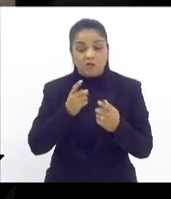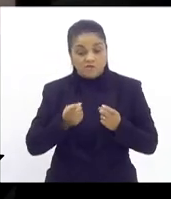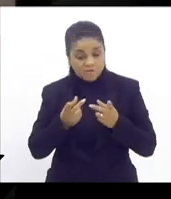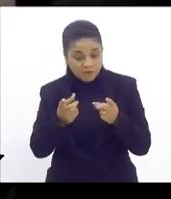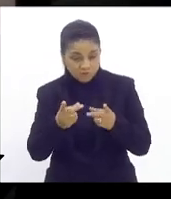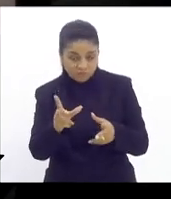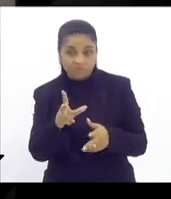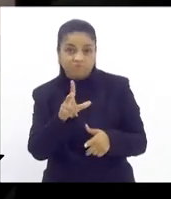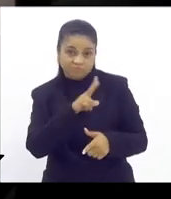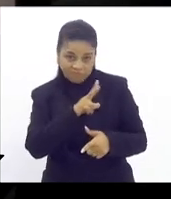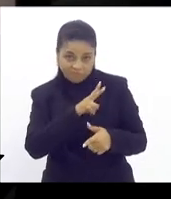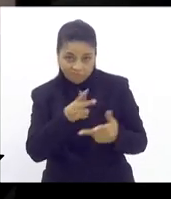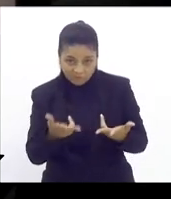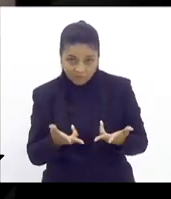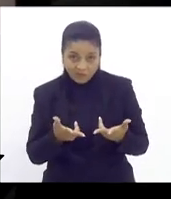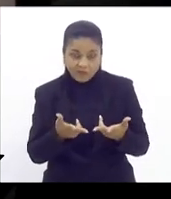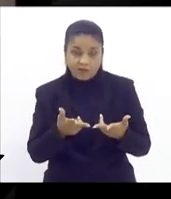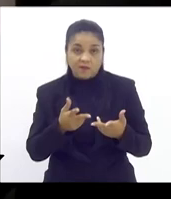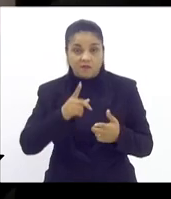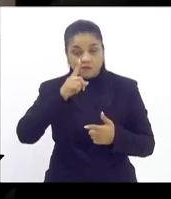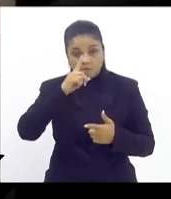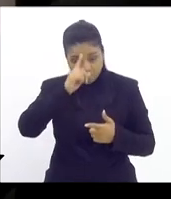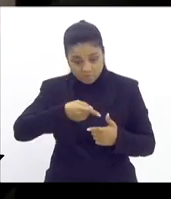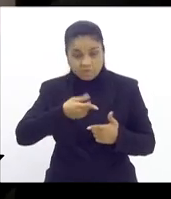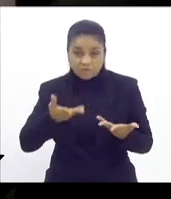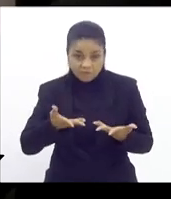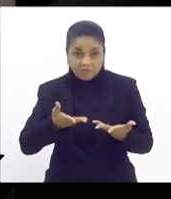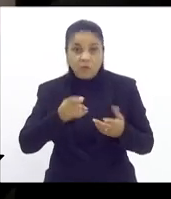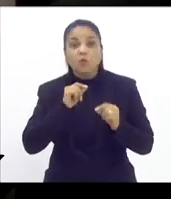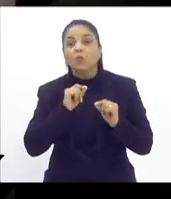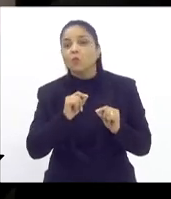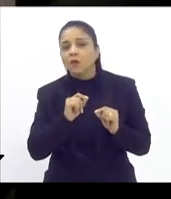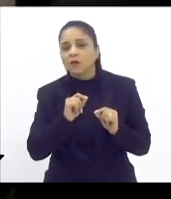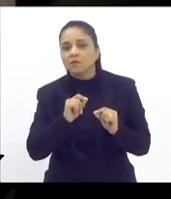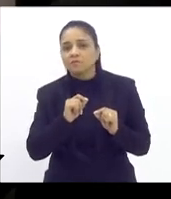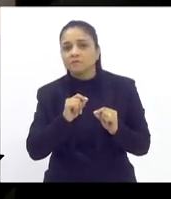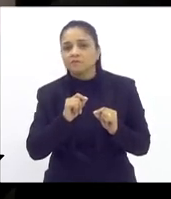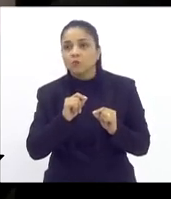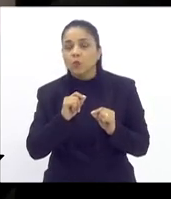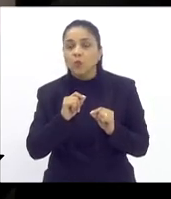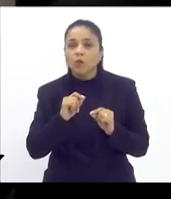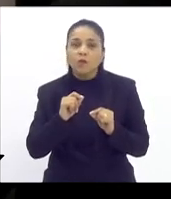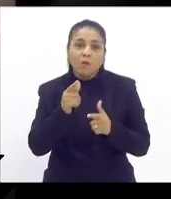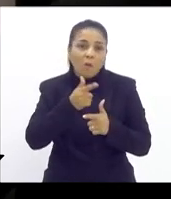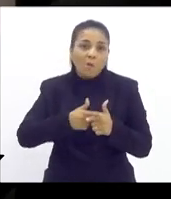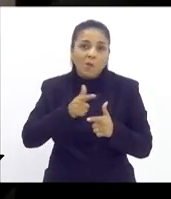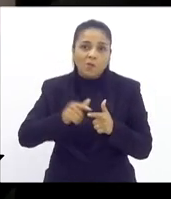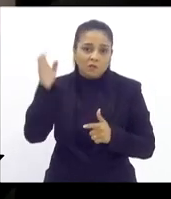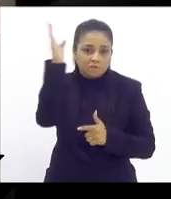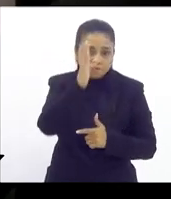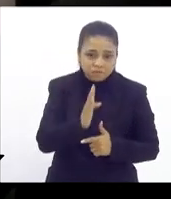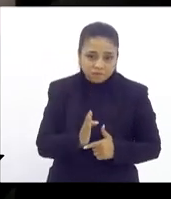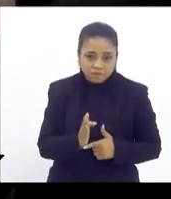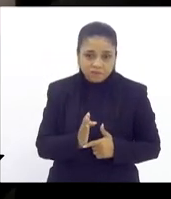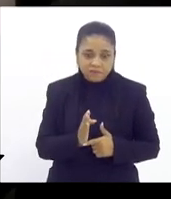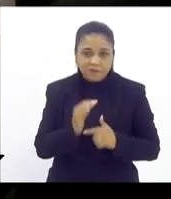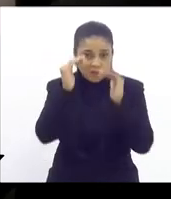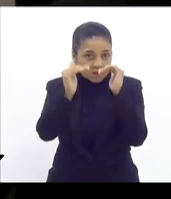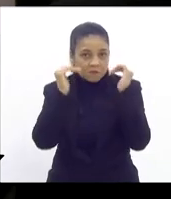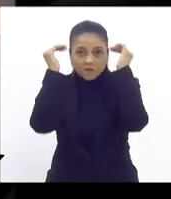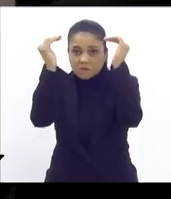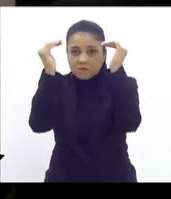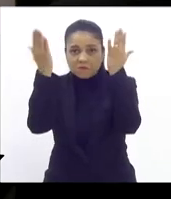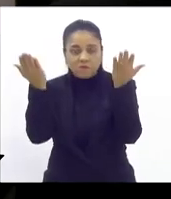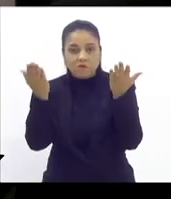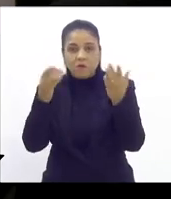concessionados Delegados virou uma uma situação de questão Nacional de soberania porque é um absurdo